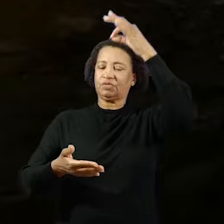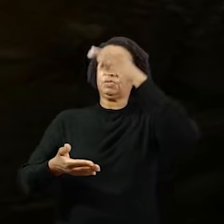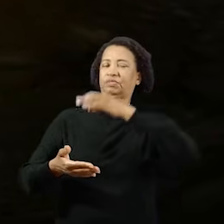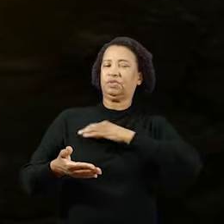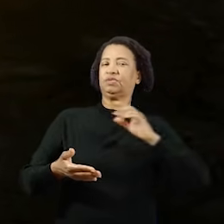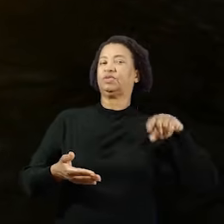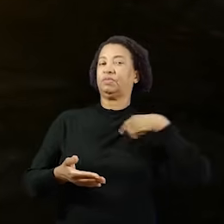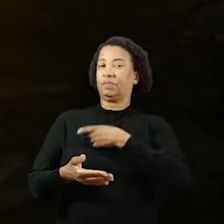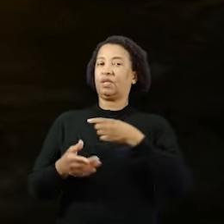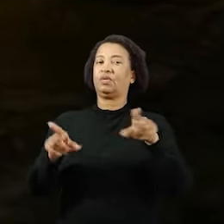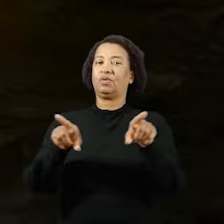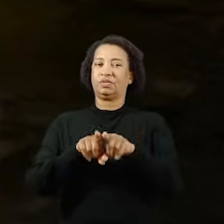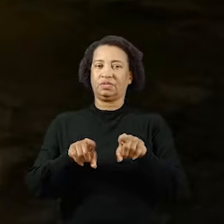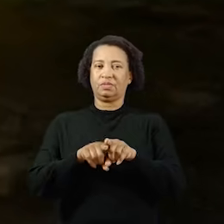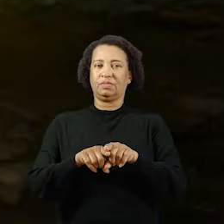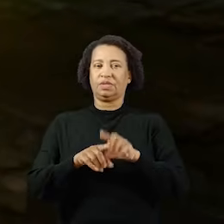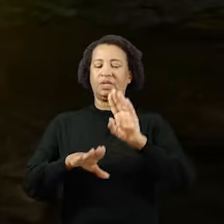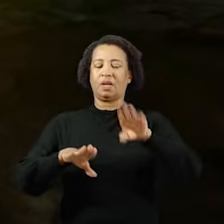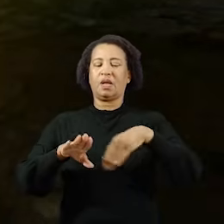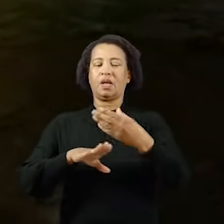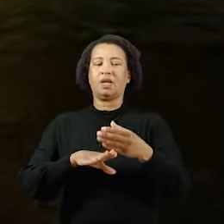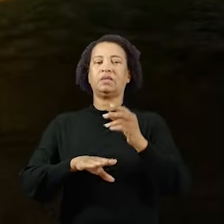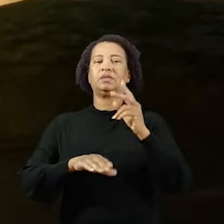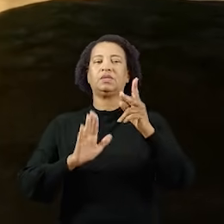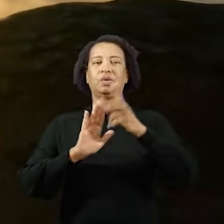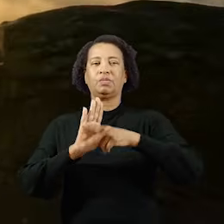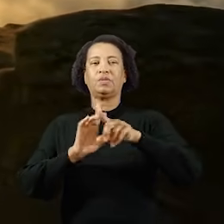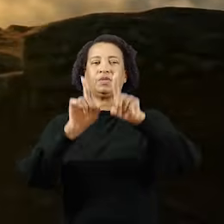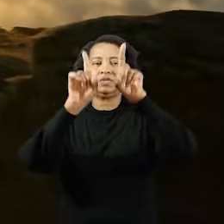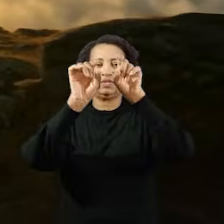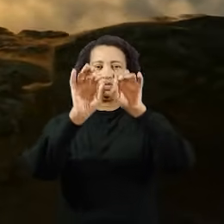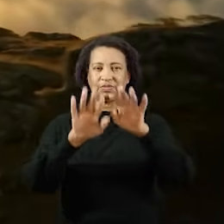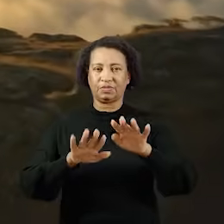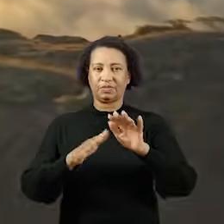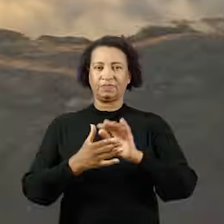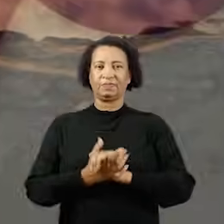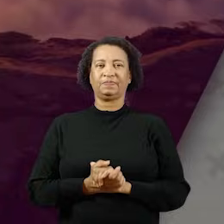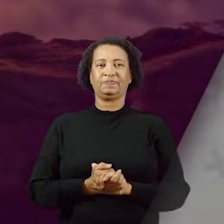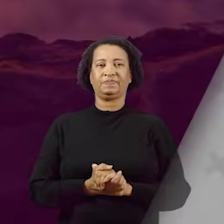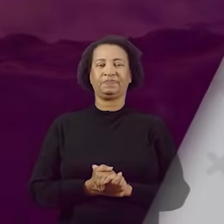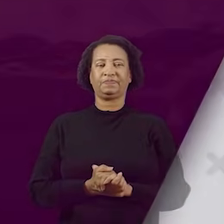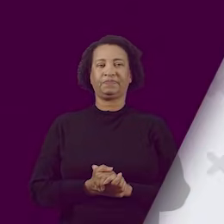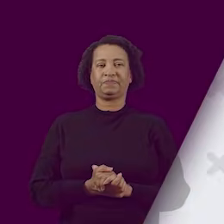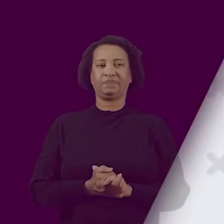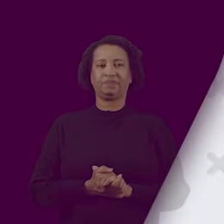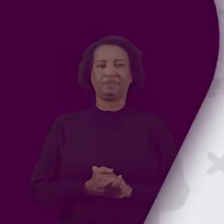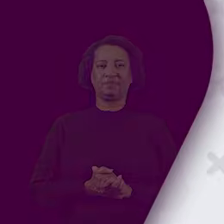para nós também. Até o próximo programa. Deus lhe abençoe.